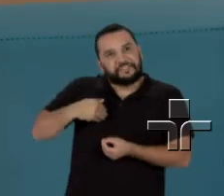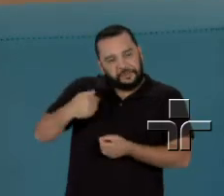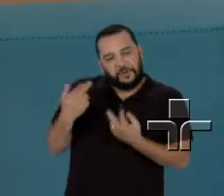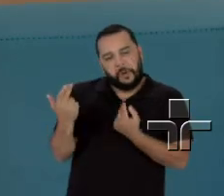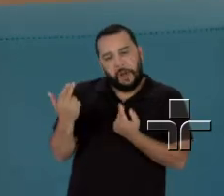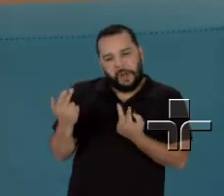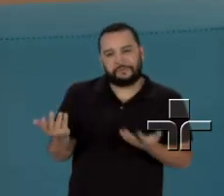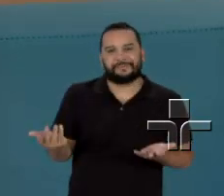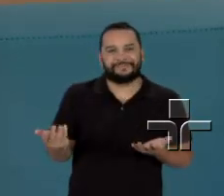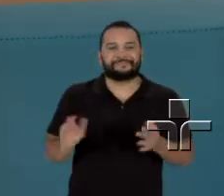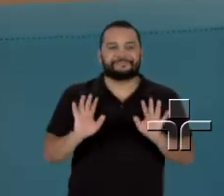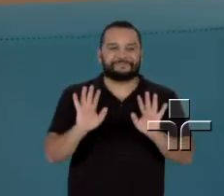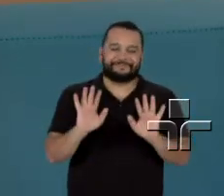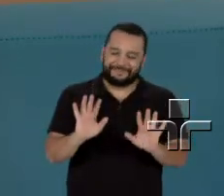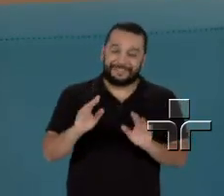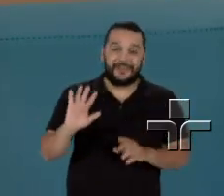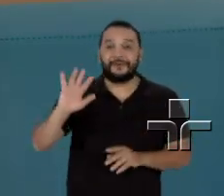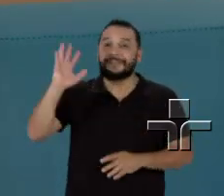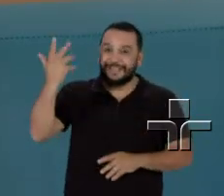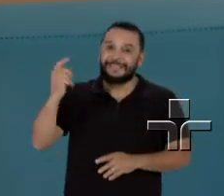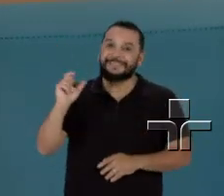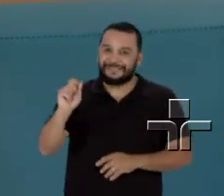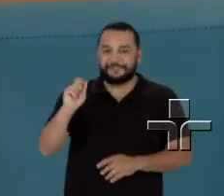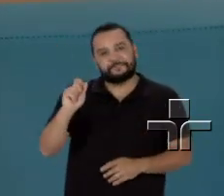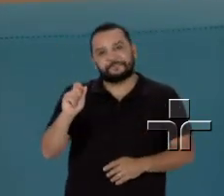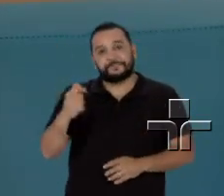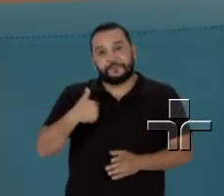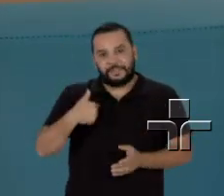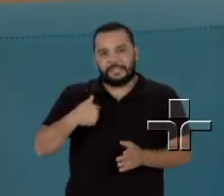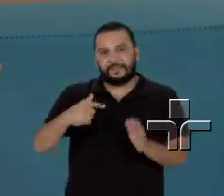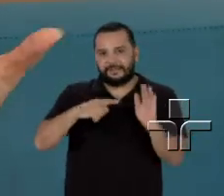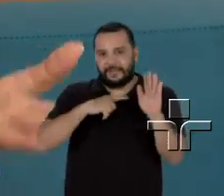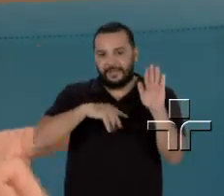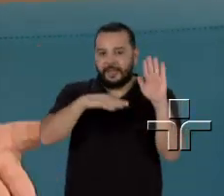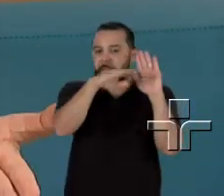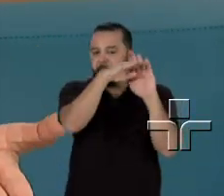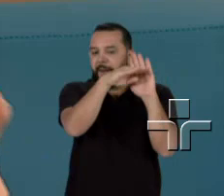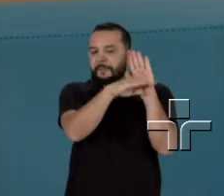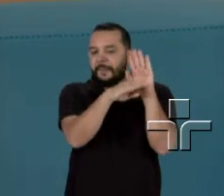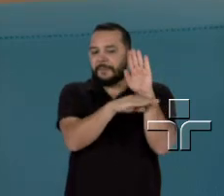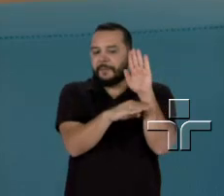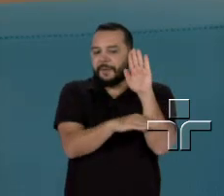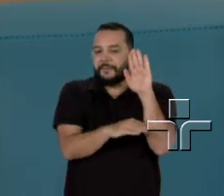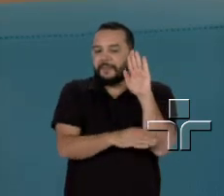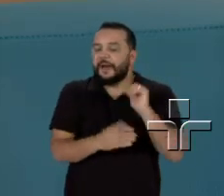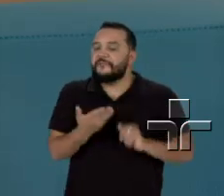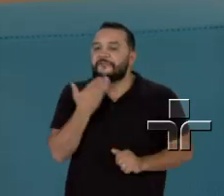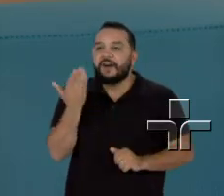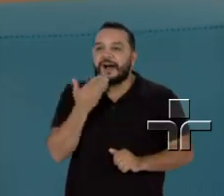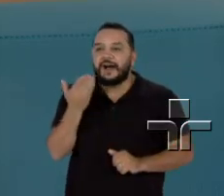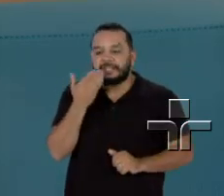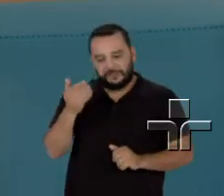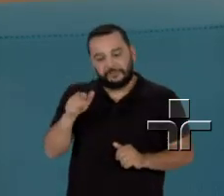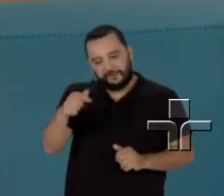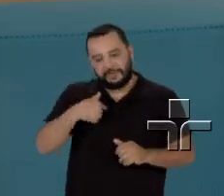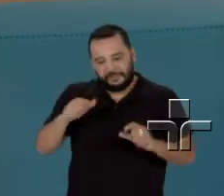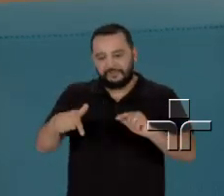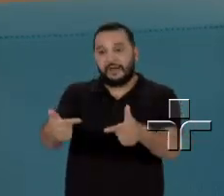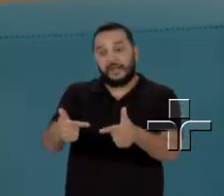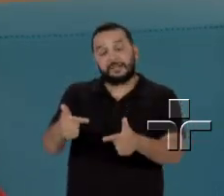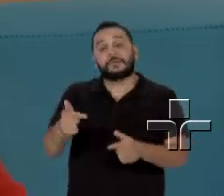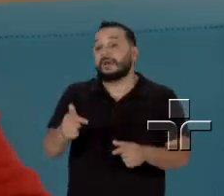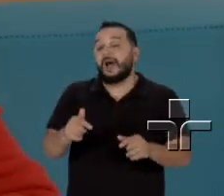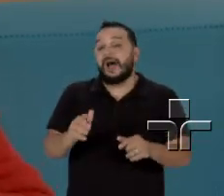mas o que acontece quando você estabelece uma rotina fácil você faz o que não costuma funcionar